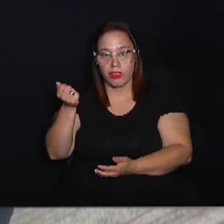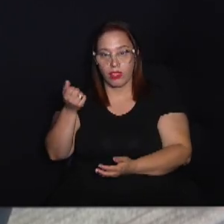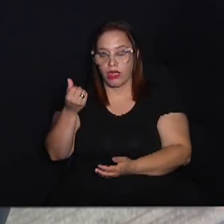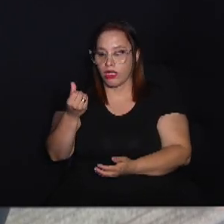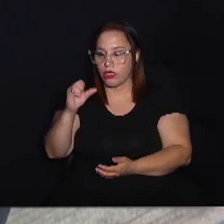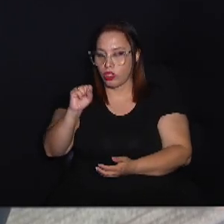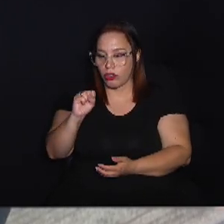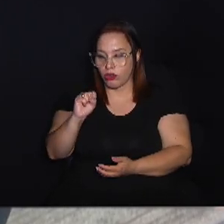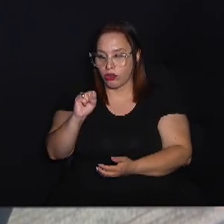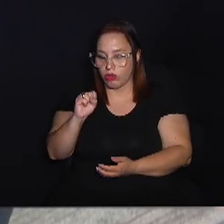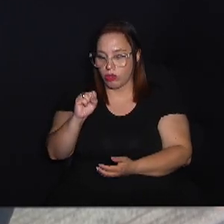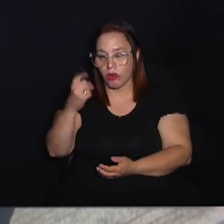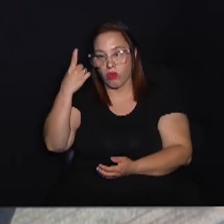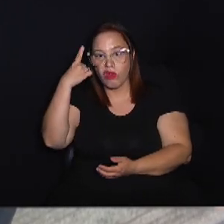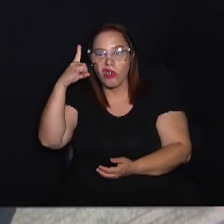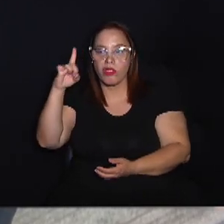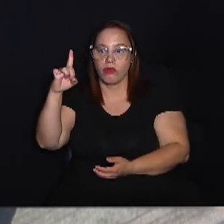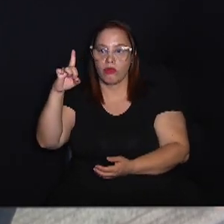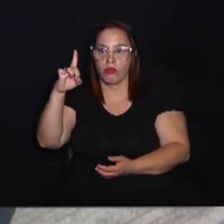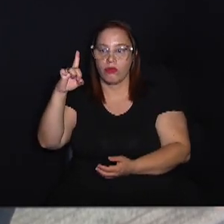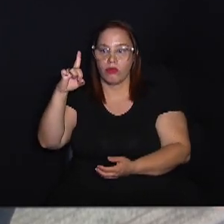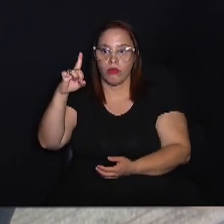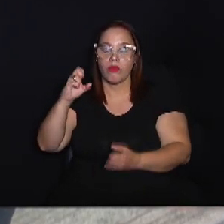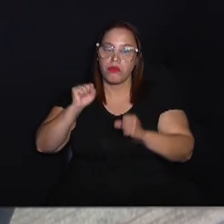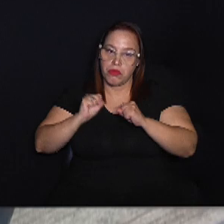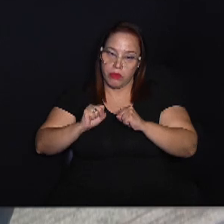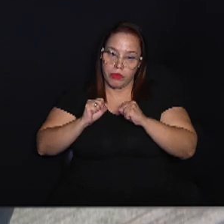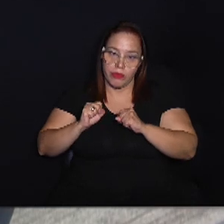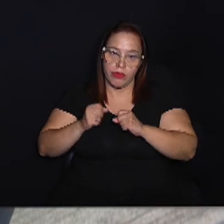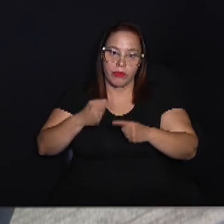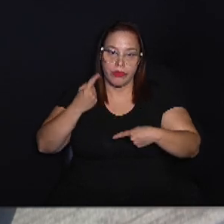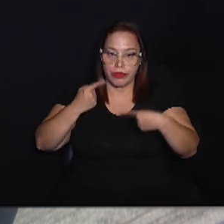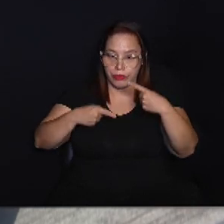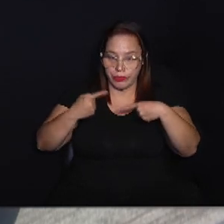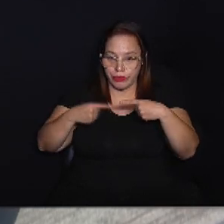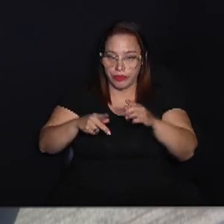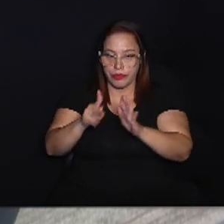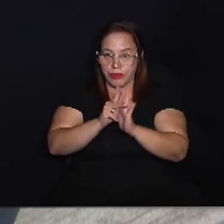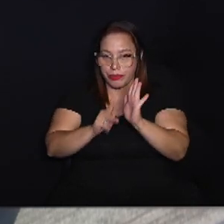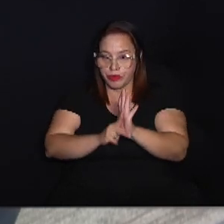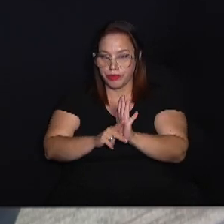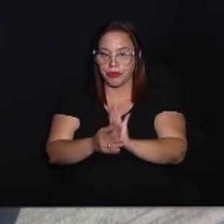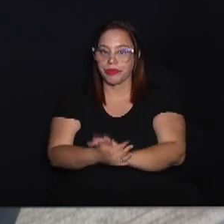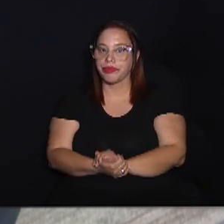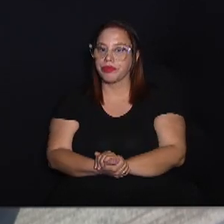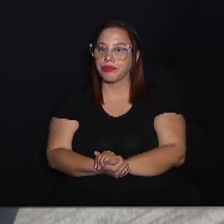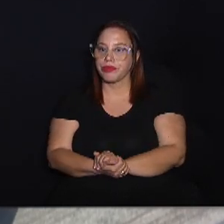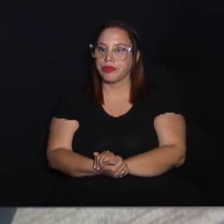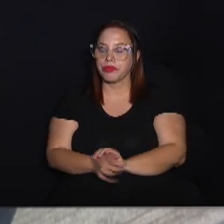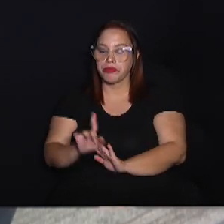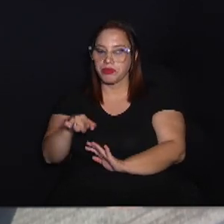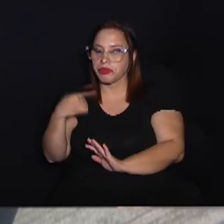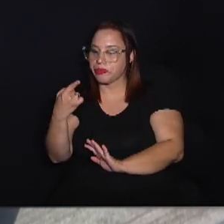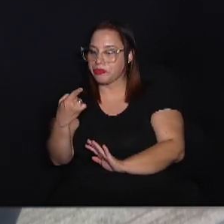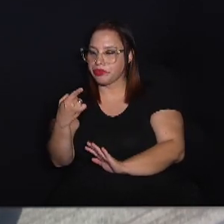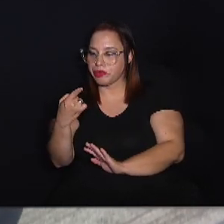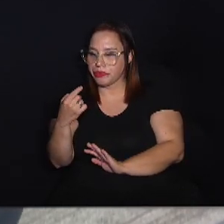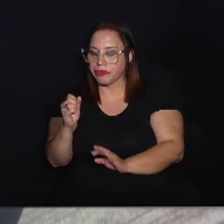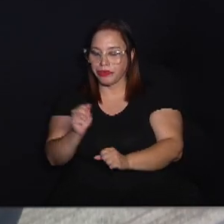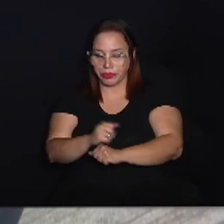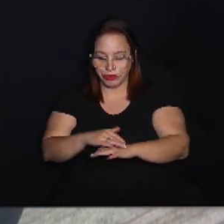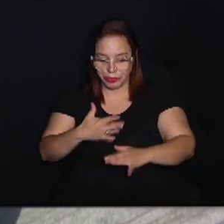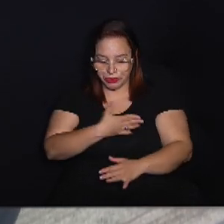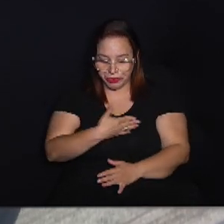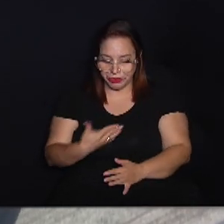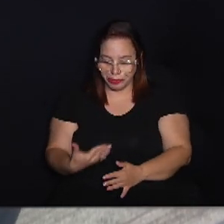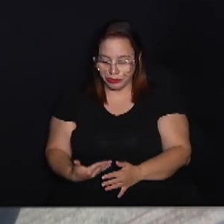horas, vamos ver o dia já, para que nós possamos discutir esse projeto. Após a nossa audiência pública,